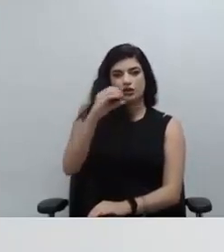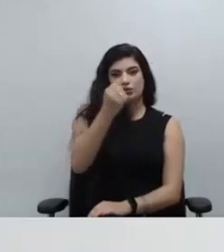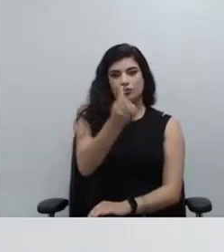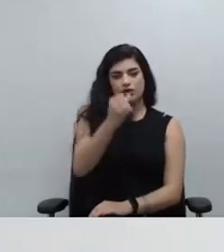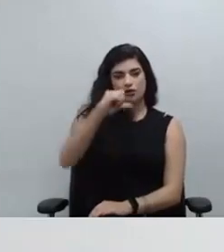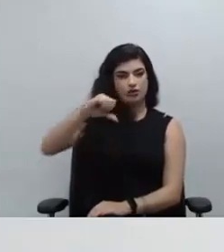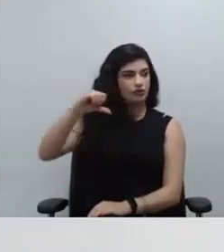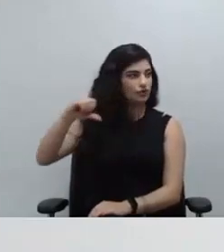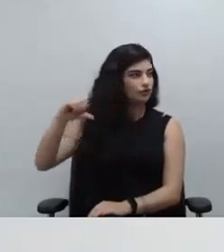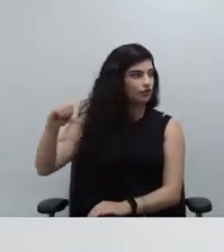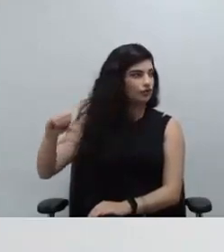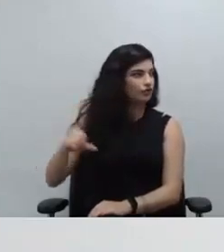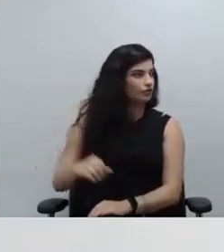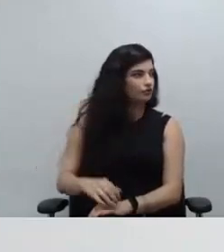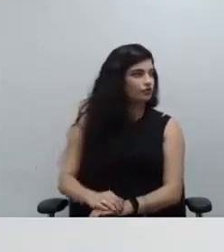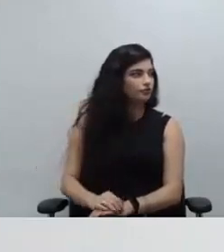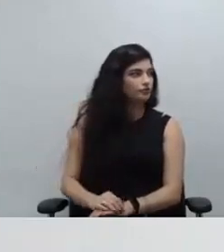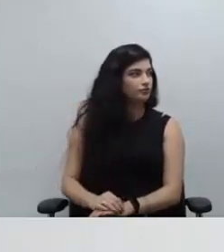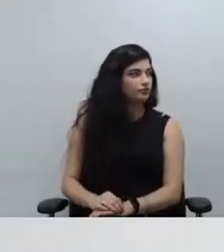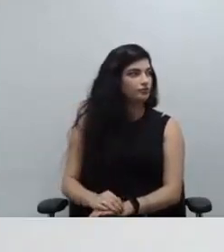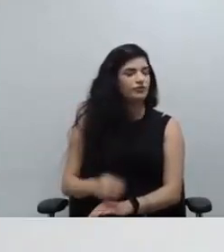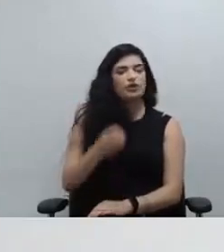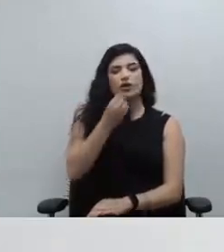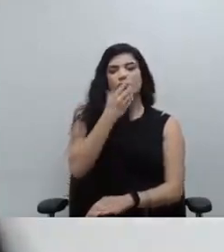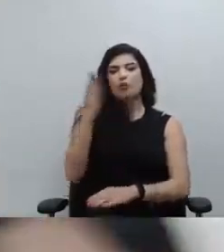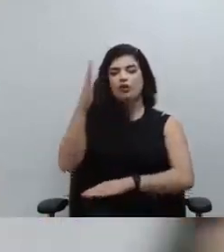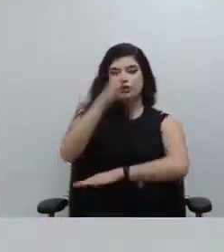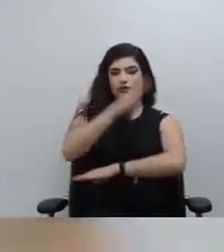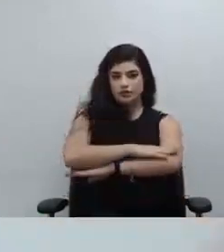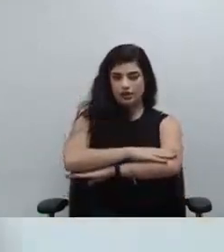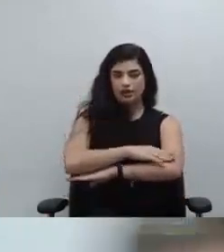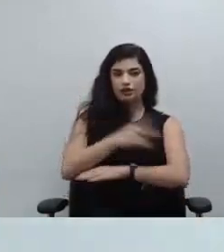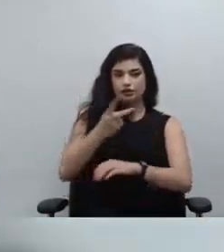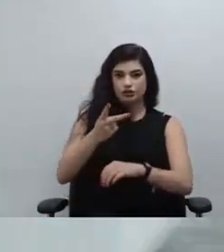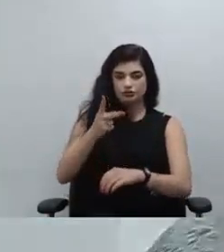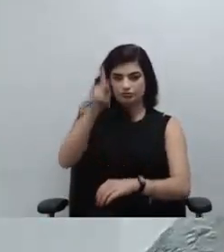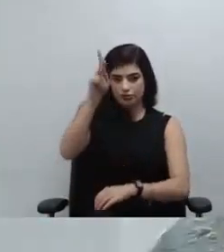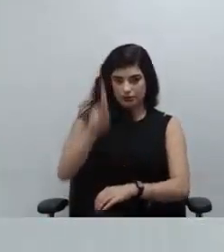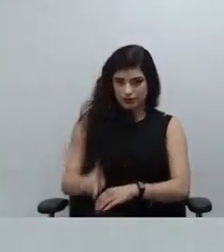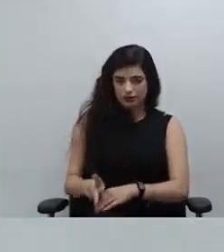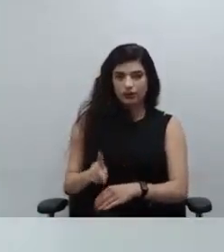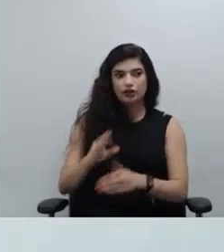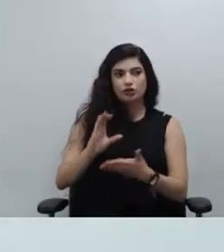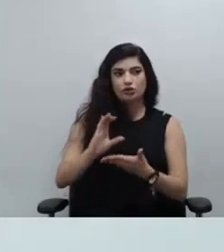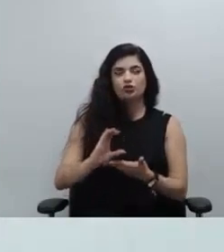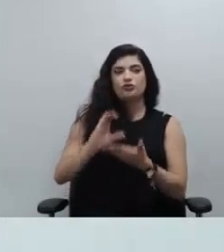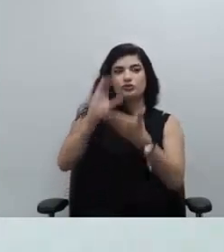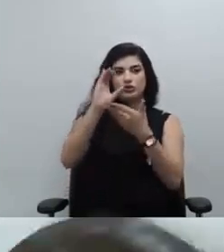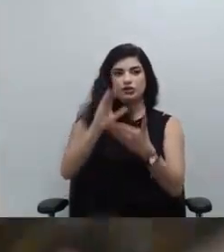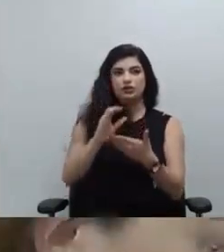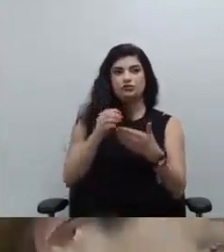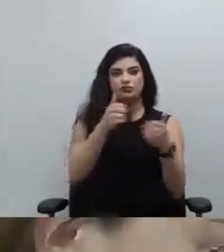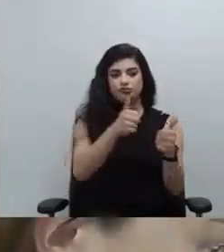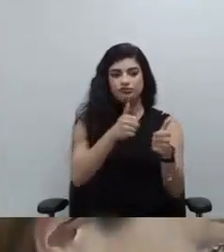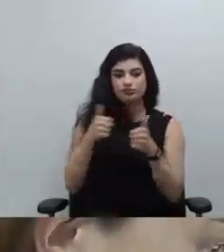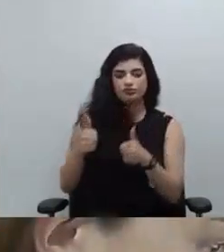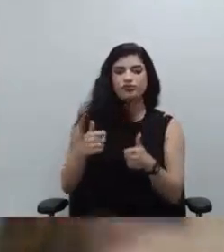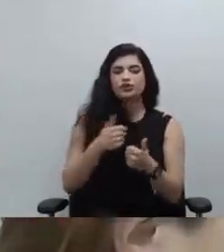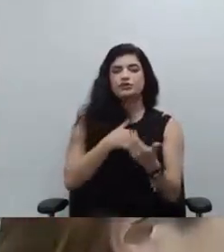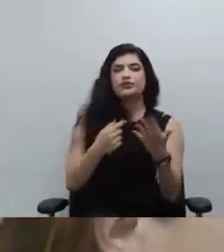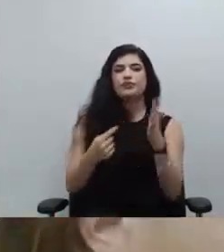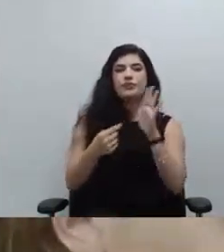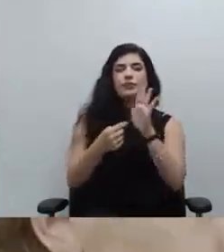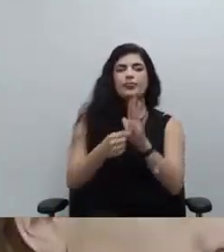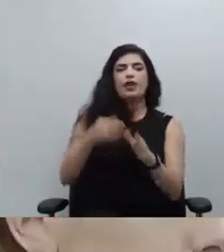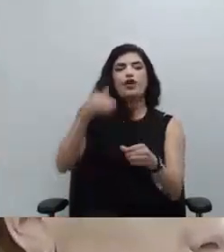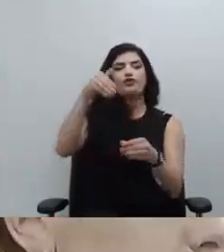2024-000-6999. Boa tarde, senhora presidente, senhores conselheiros, senhoras conselheiras. Com os cumprimentos e homenagens de rigor, apresento o seguinte